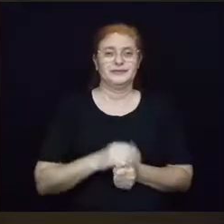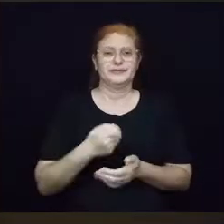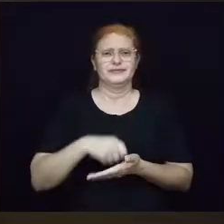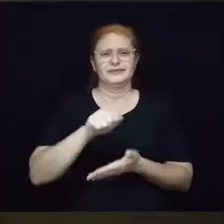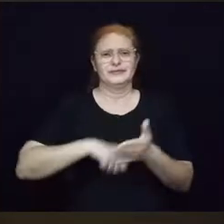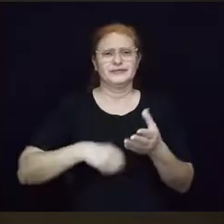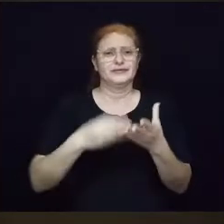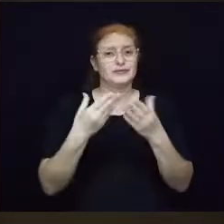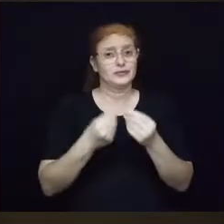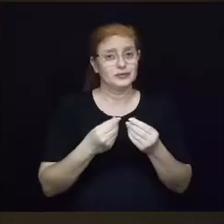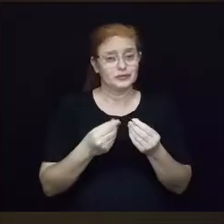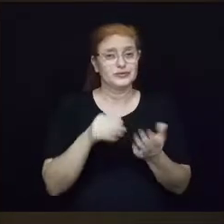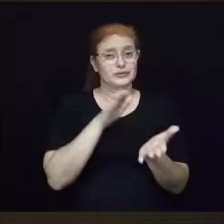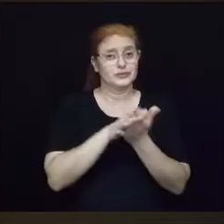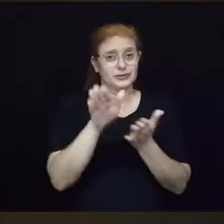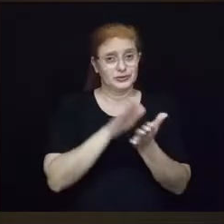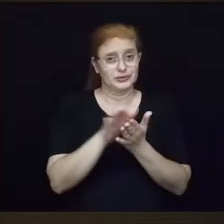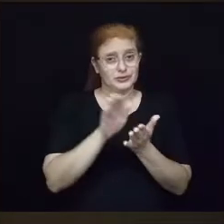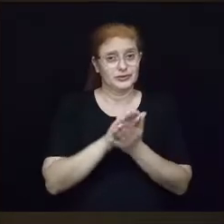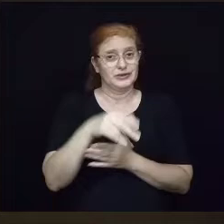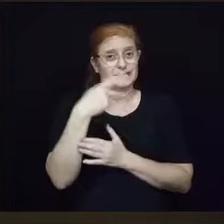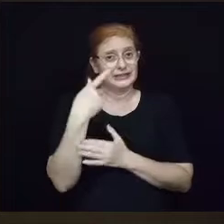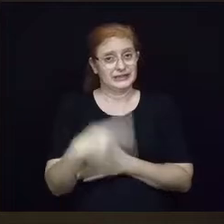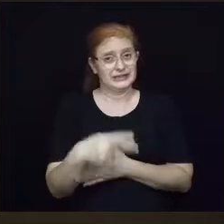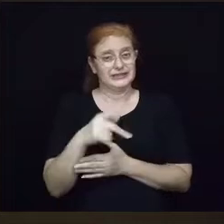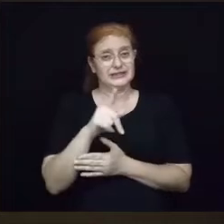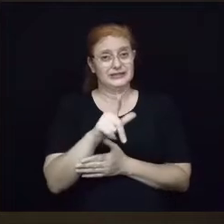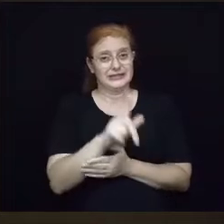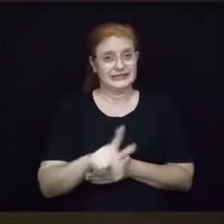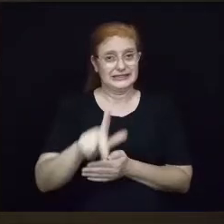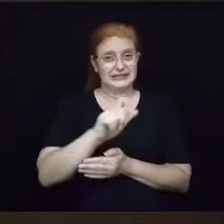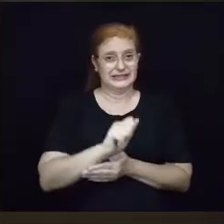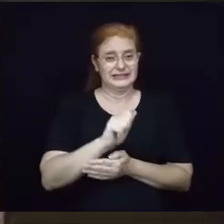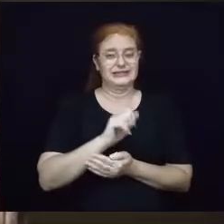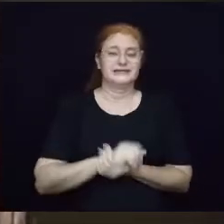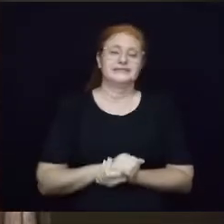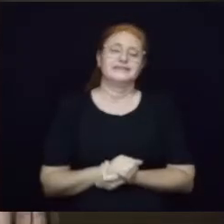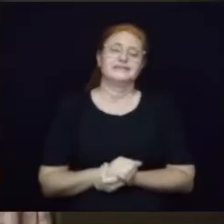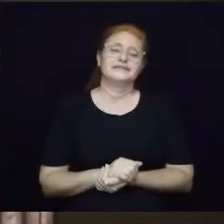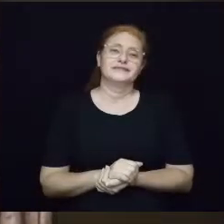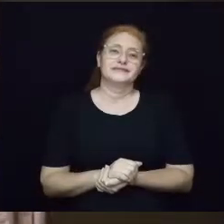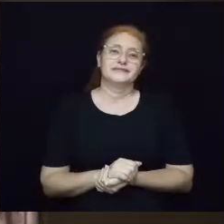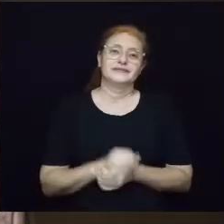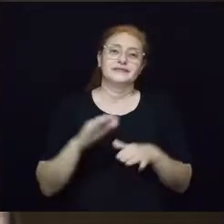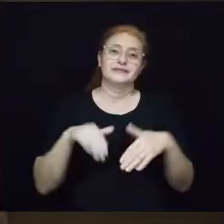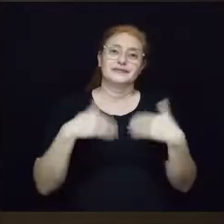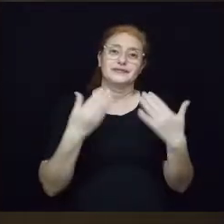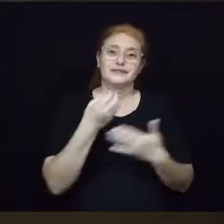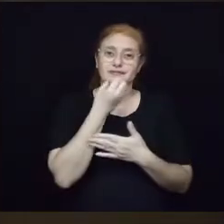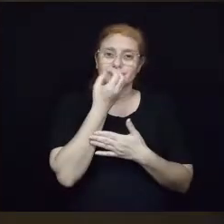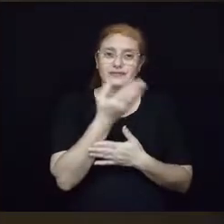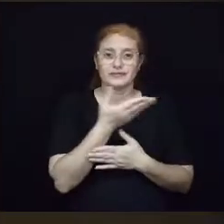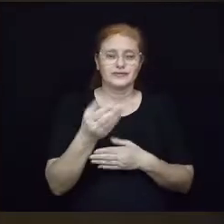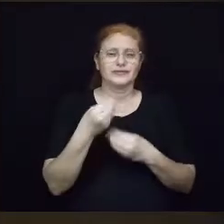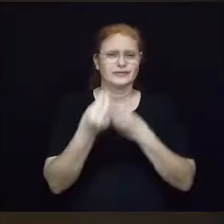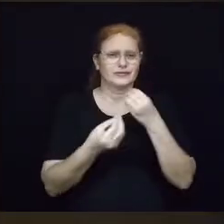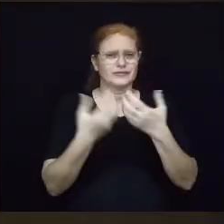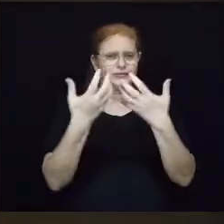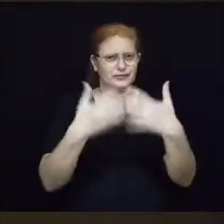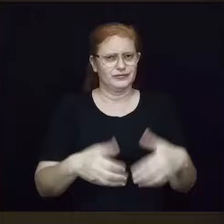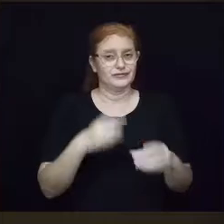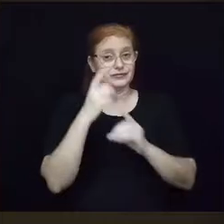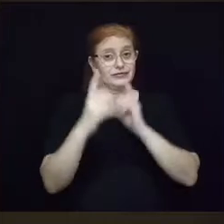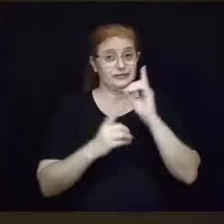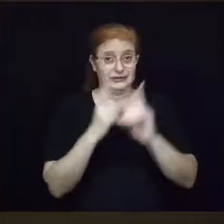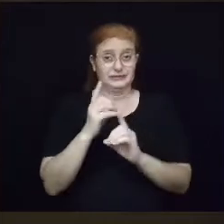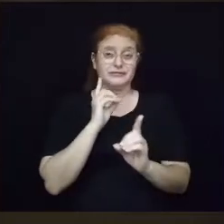de muitas produções audiovisuais aqui do Instituto Ling. Conto para vocês um pouco da dinâmica desse